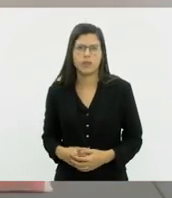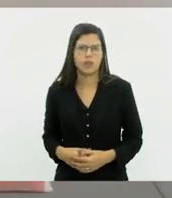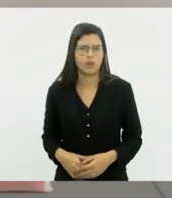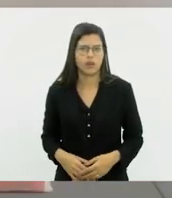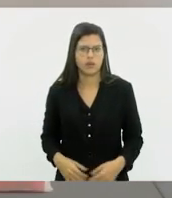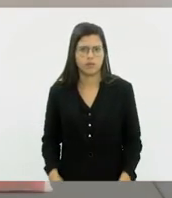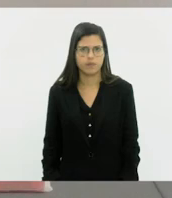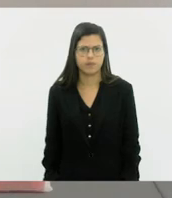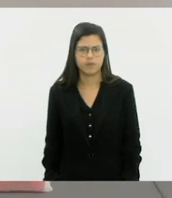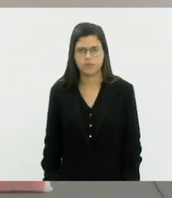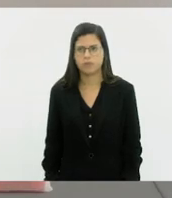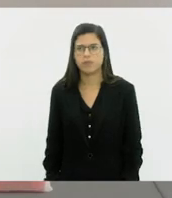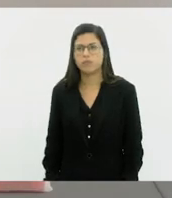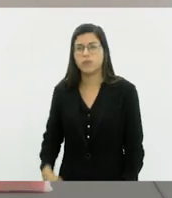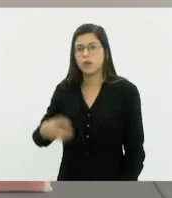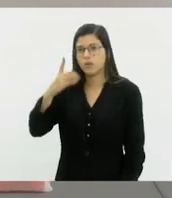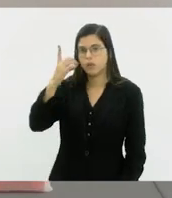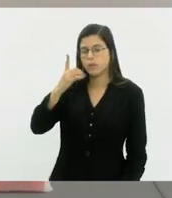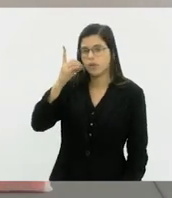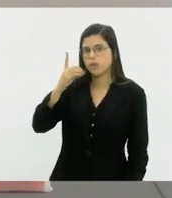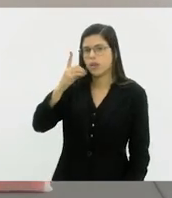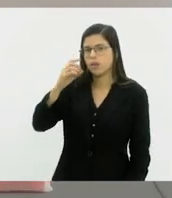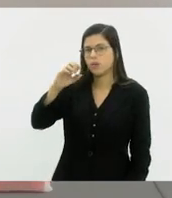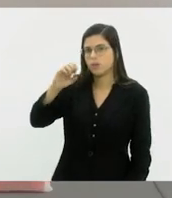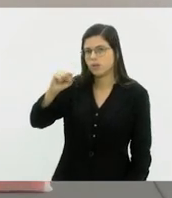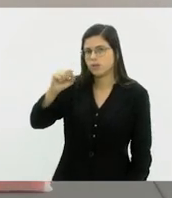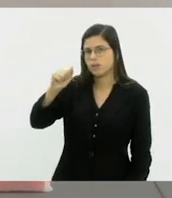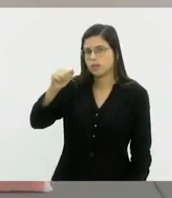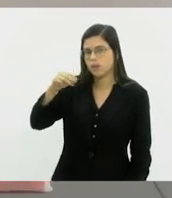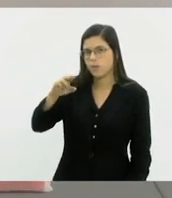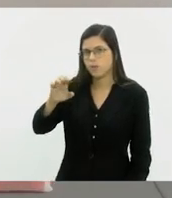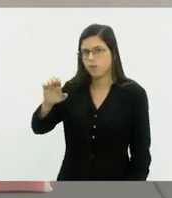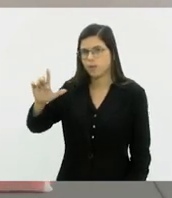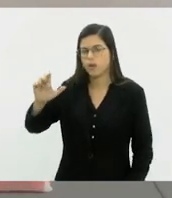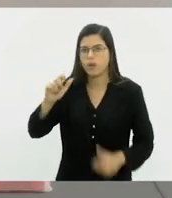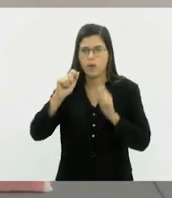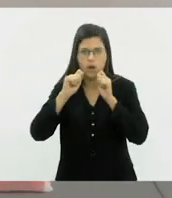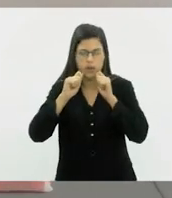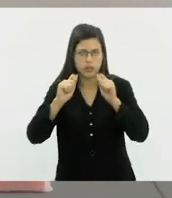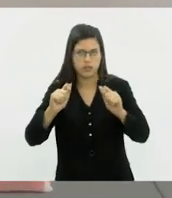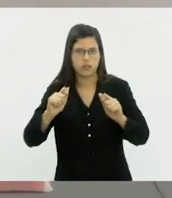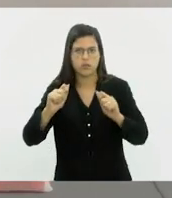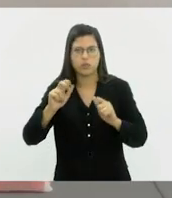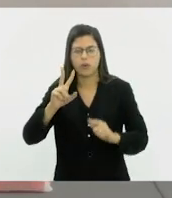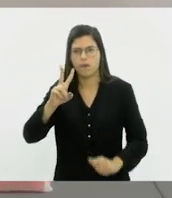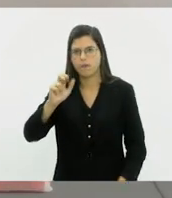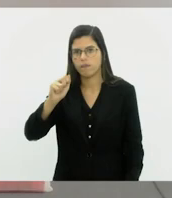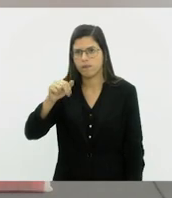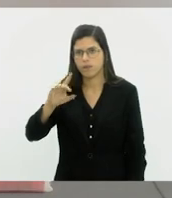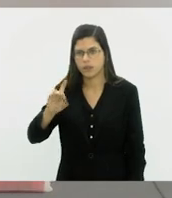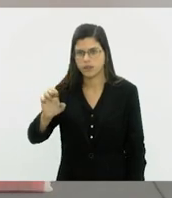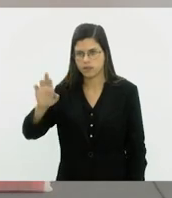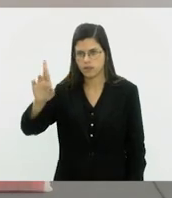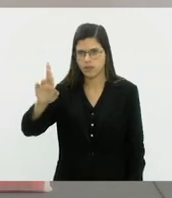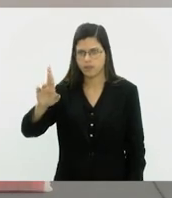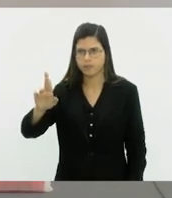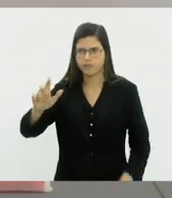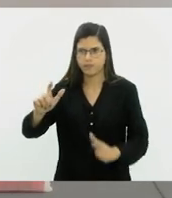e do deputado Samuel Malafaia o assessor Vander da maeno Cadê o